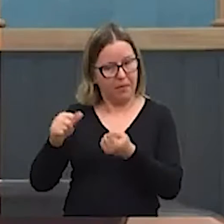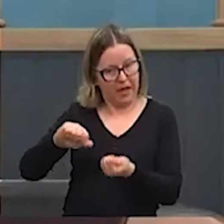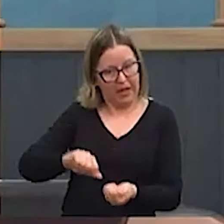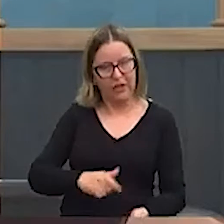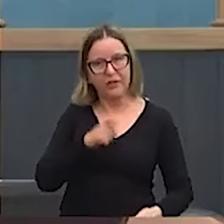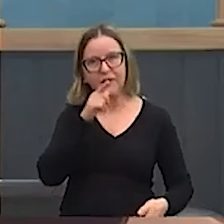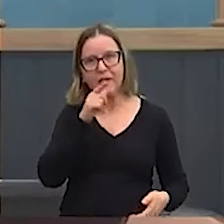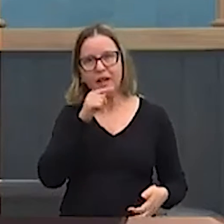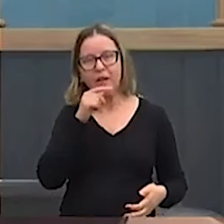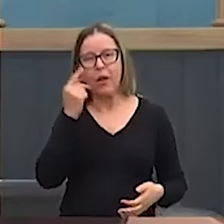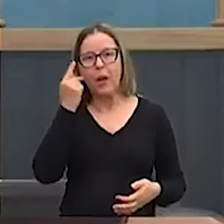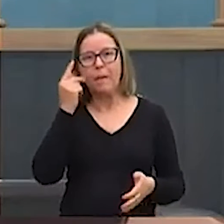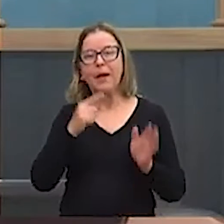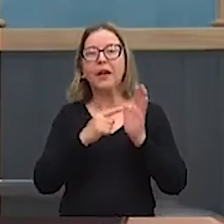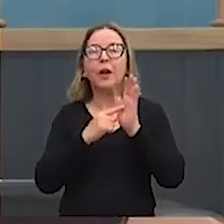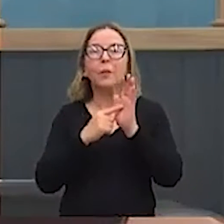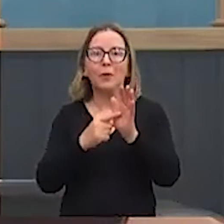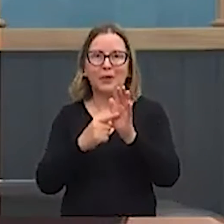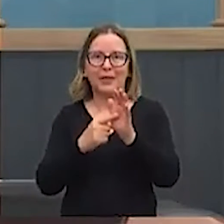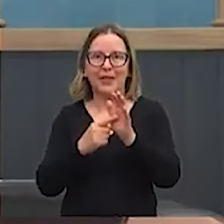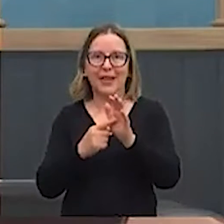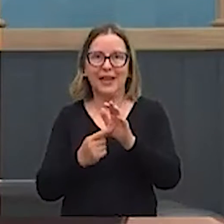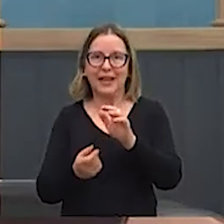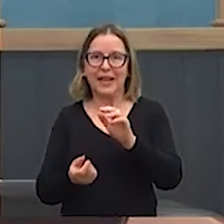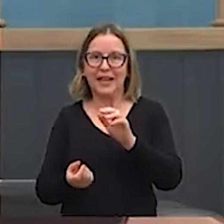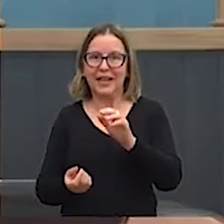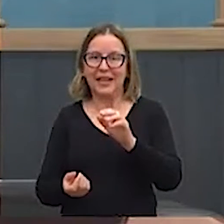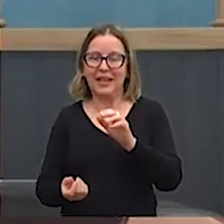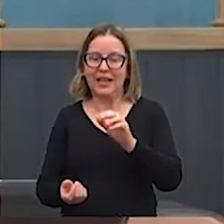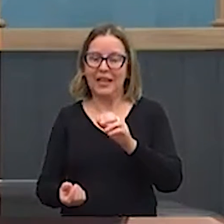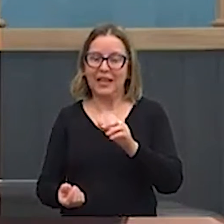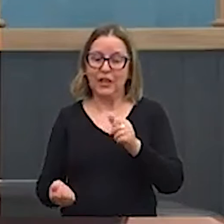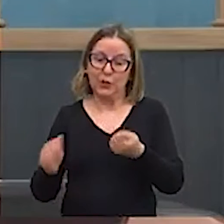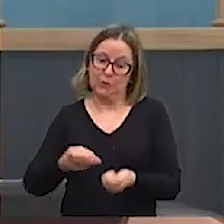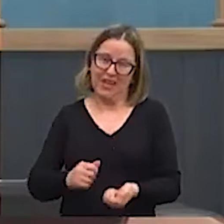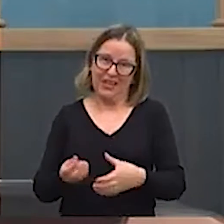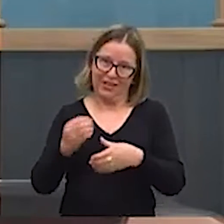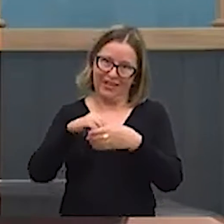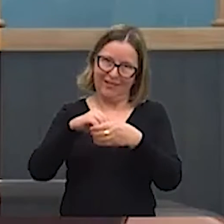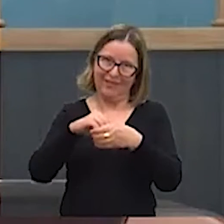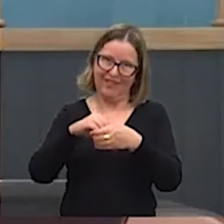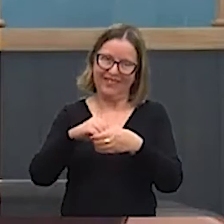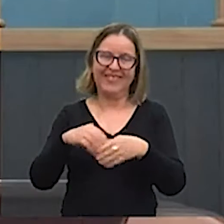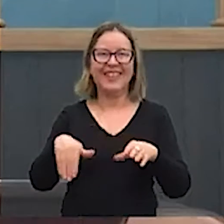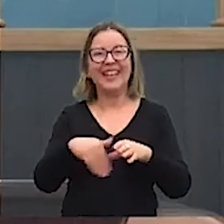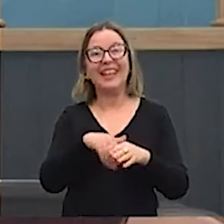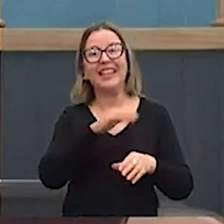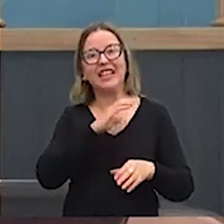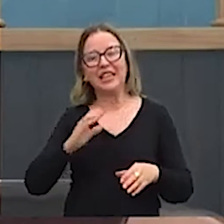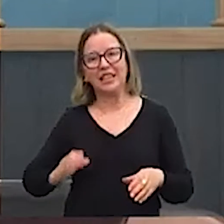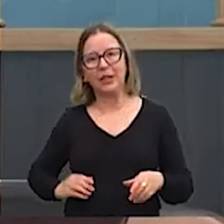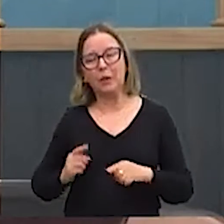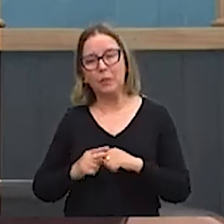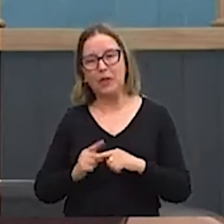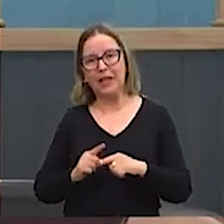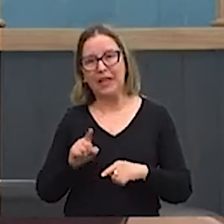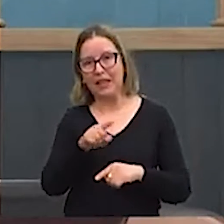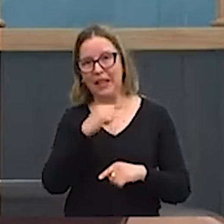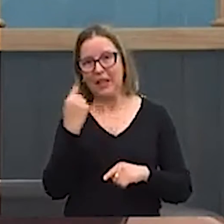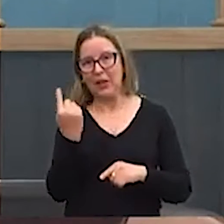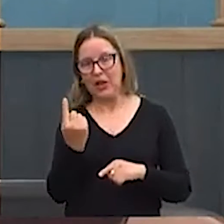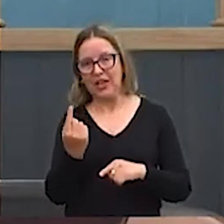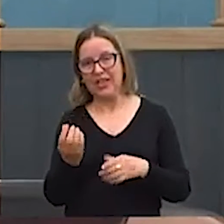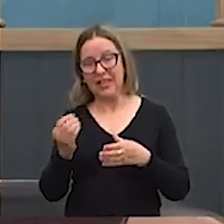do batismo em Cristo. Porque nós fomos batizados em Cristo